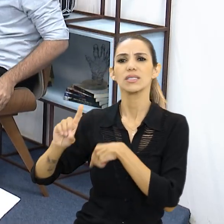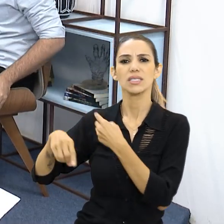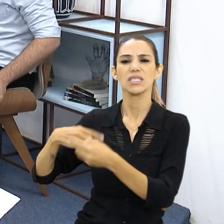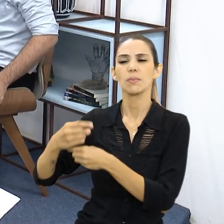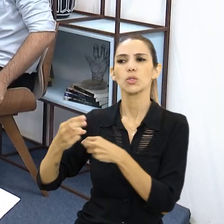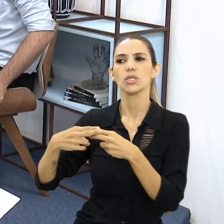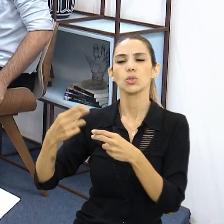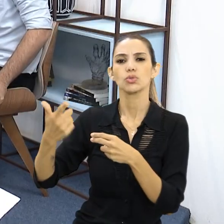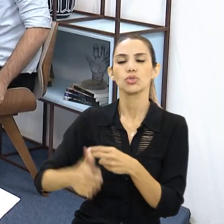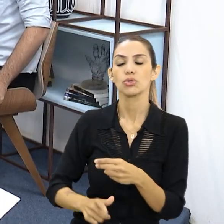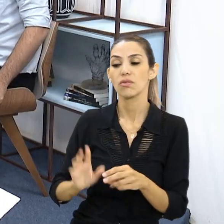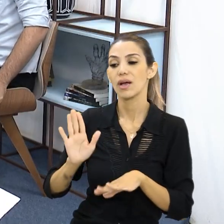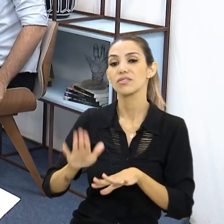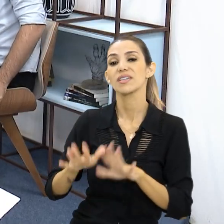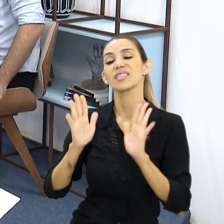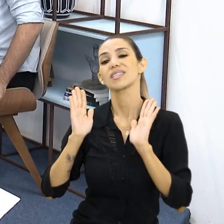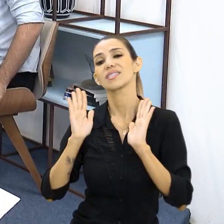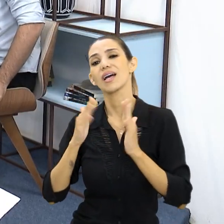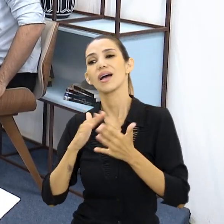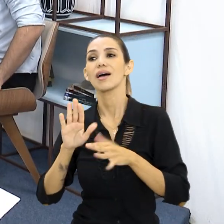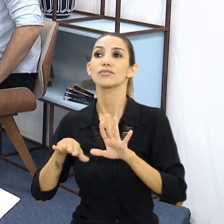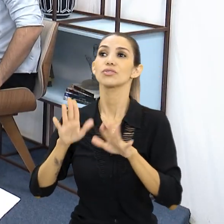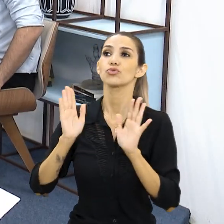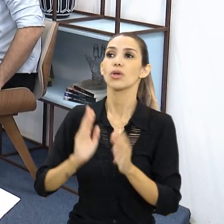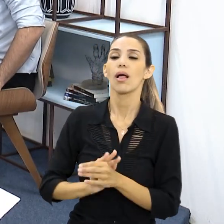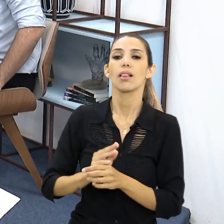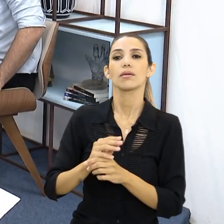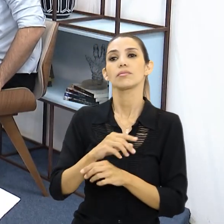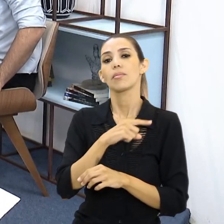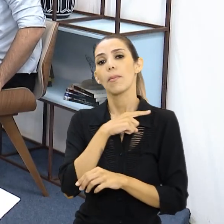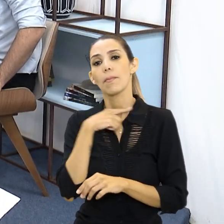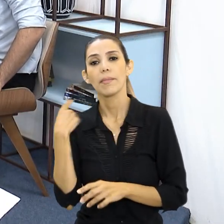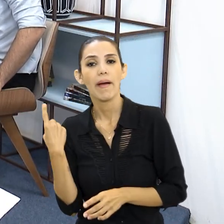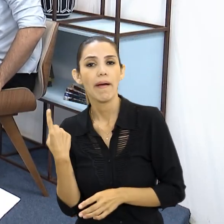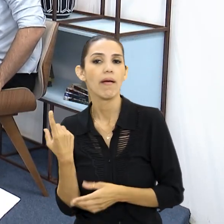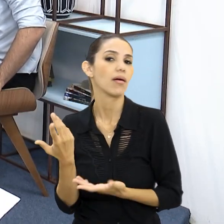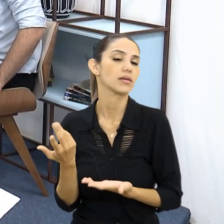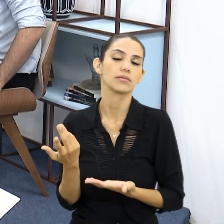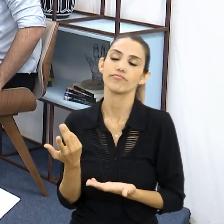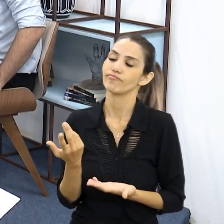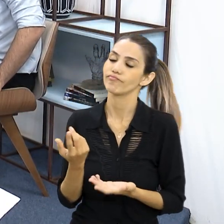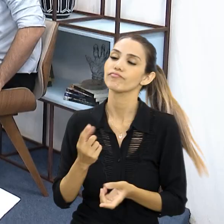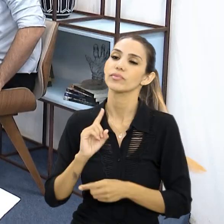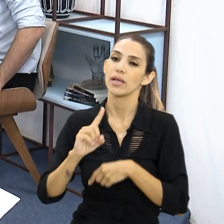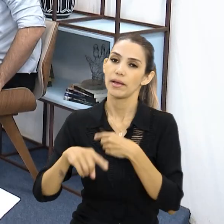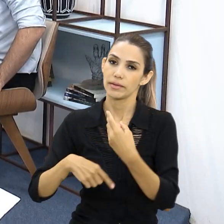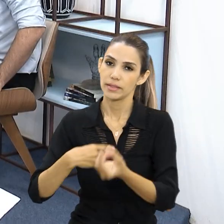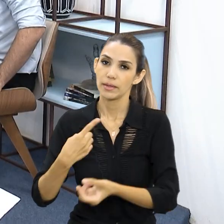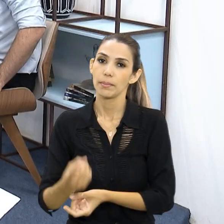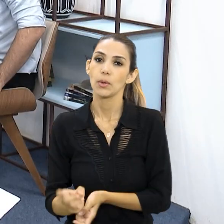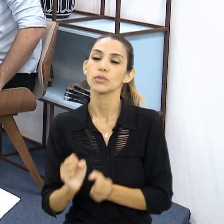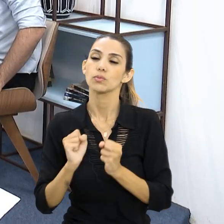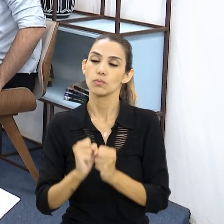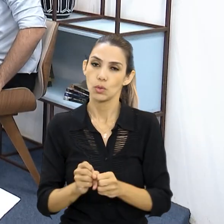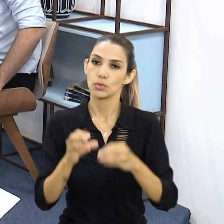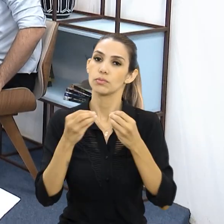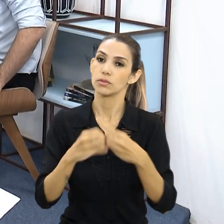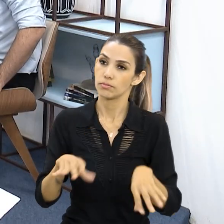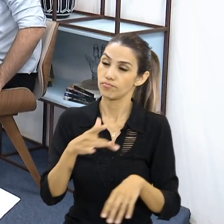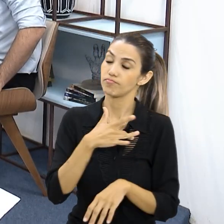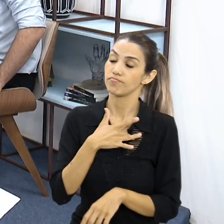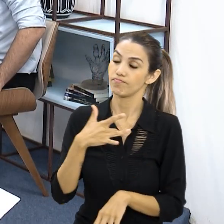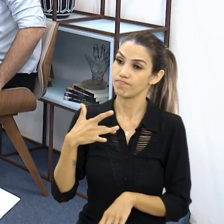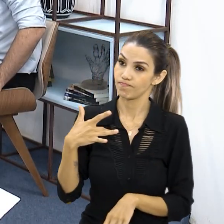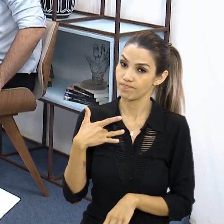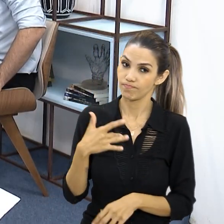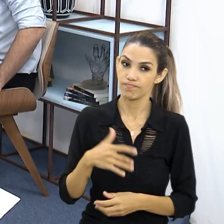usar, já passou da validade, e aí, como a professora Ângela disse aqui, professora Viviane, o mal já fica estabelecido, né?